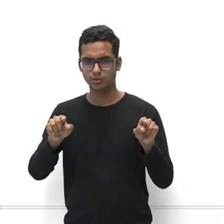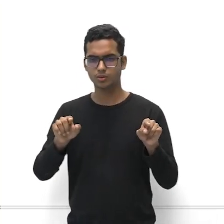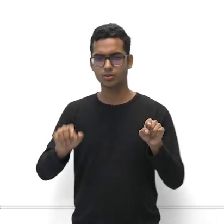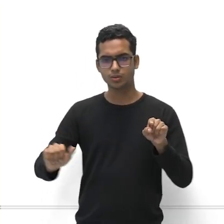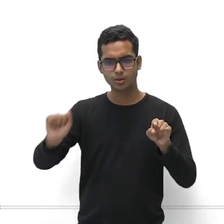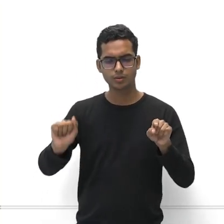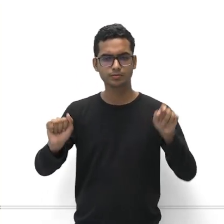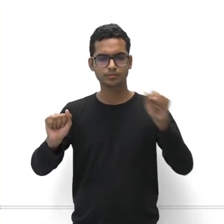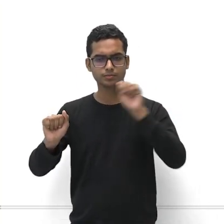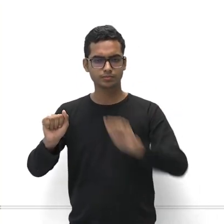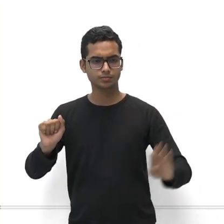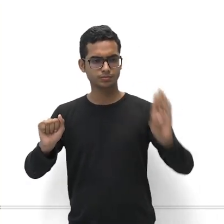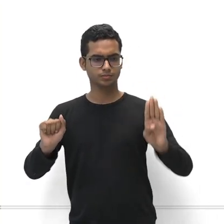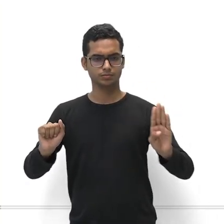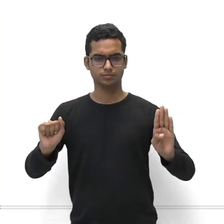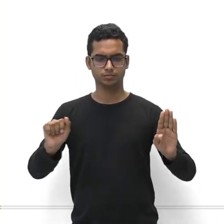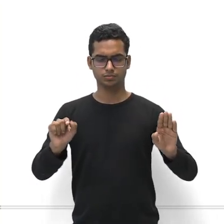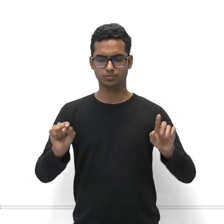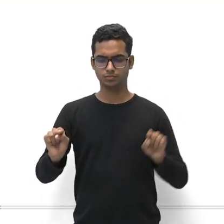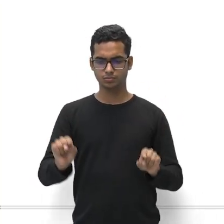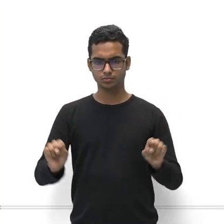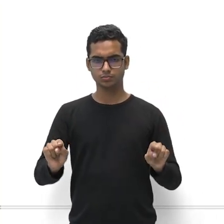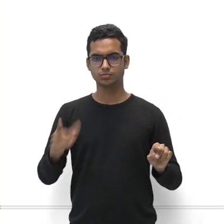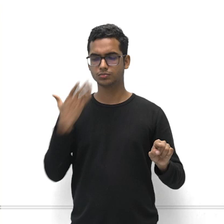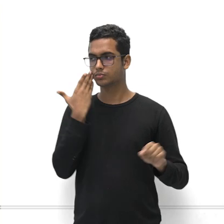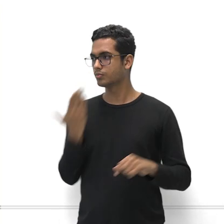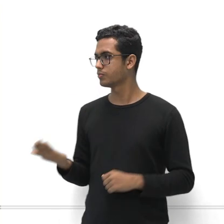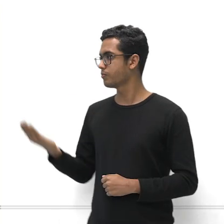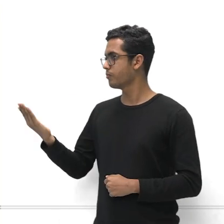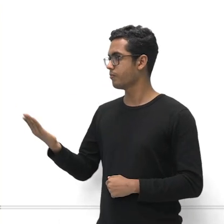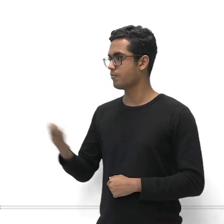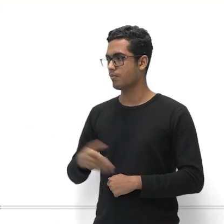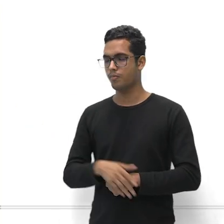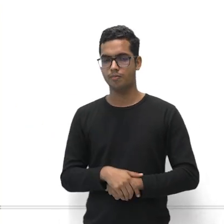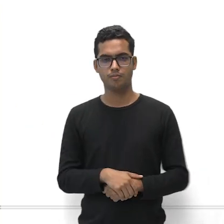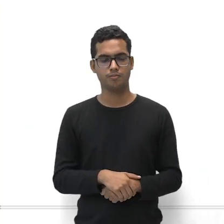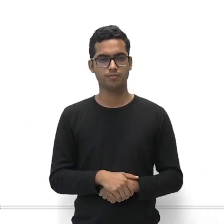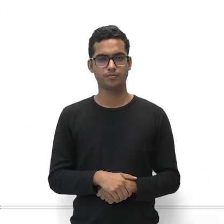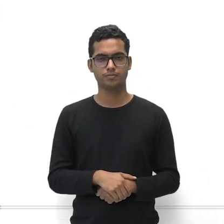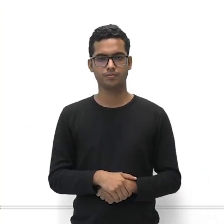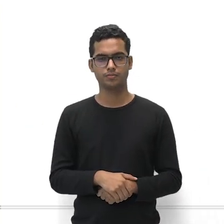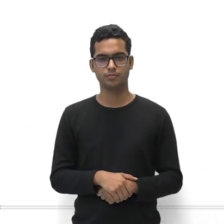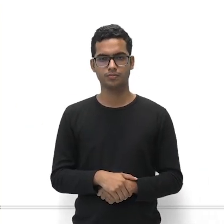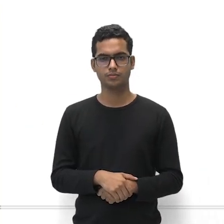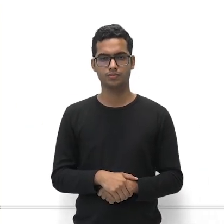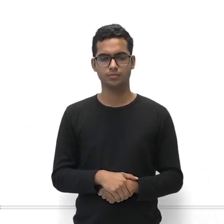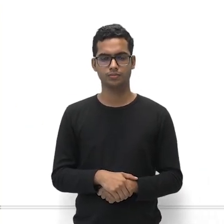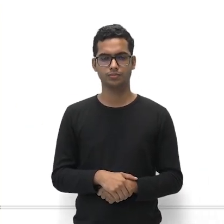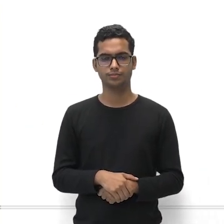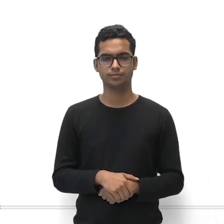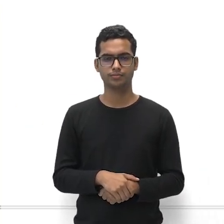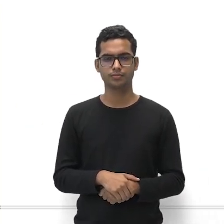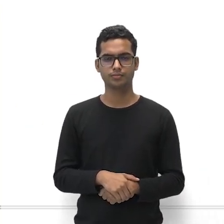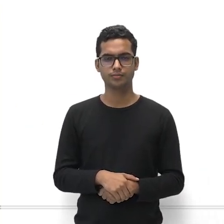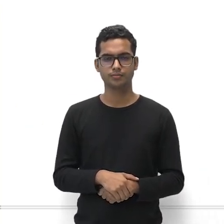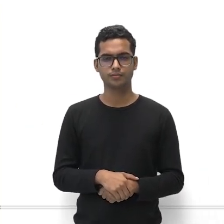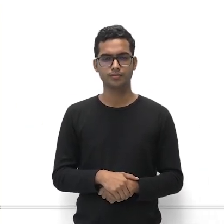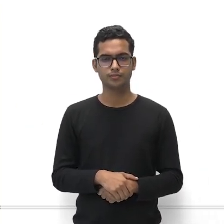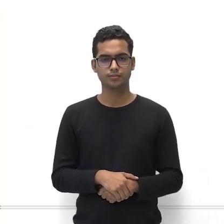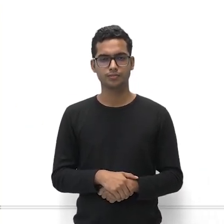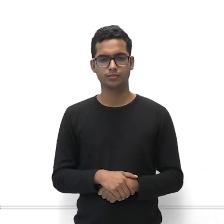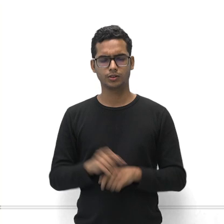E aqui vai ser o nosso ponto B. Tá? Vou até aumentar aqui a fonte, que é para que a gente